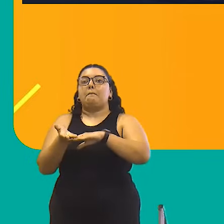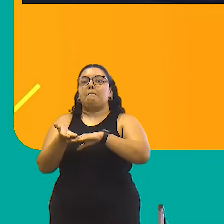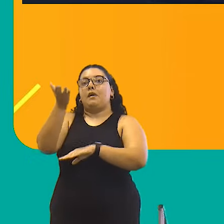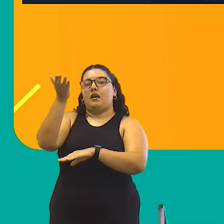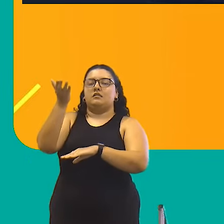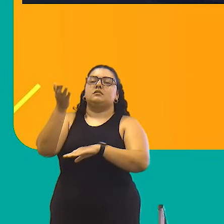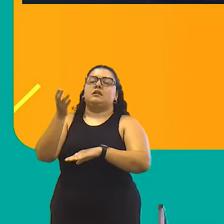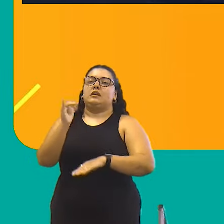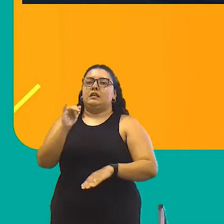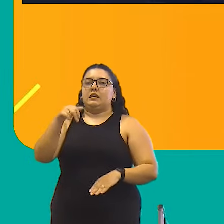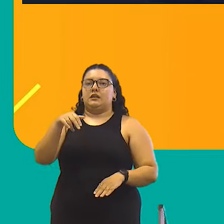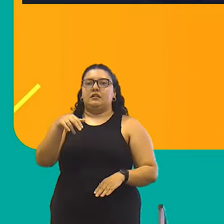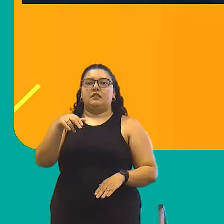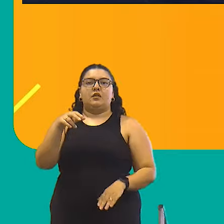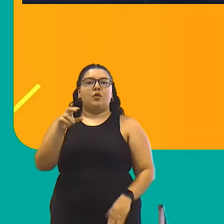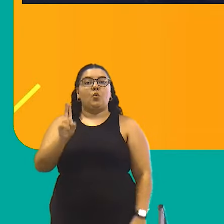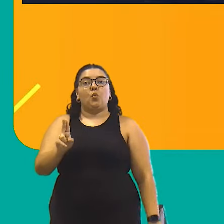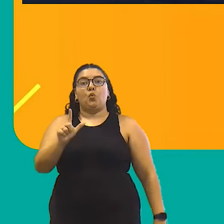tenho o